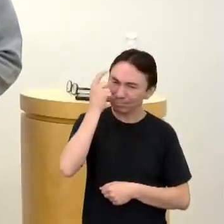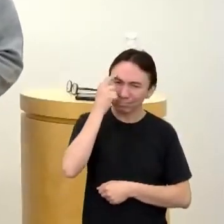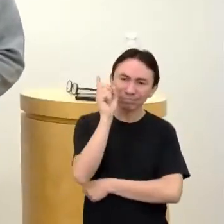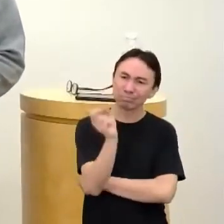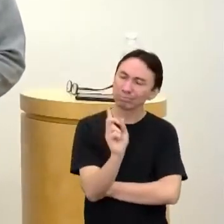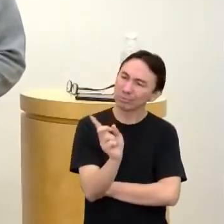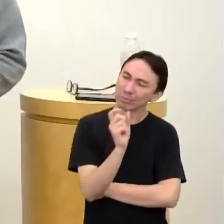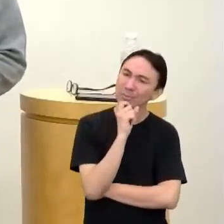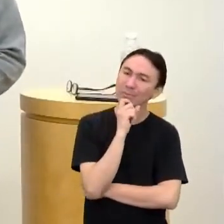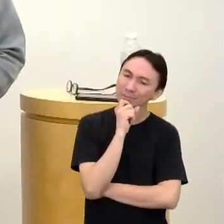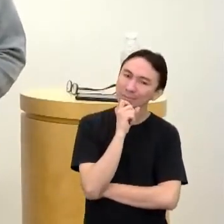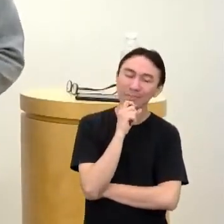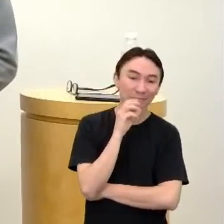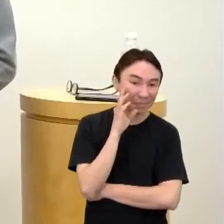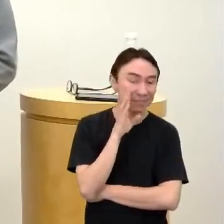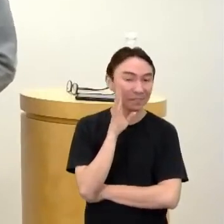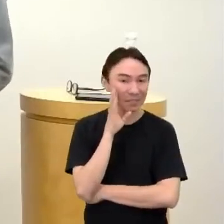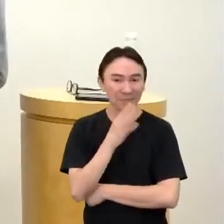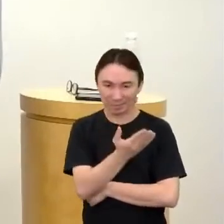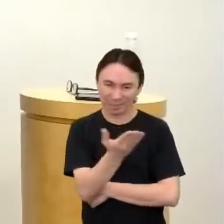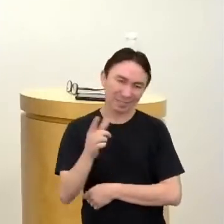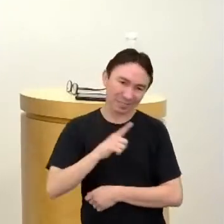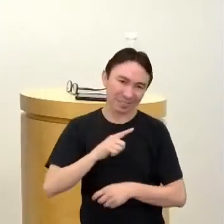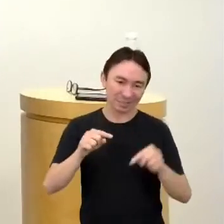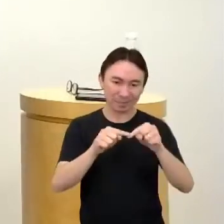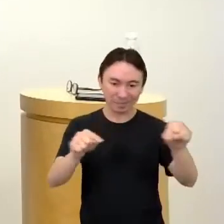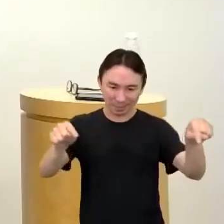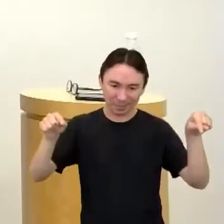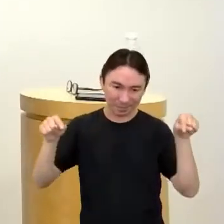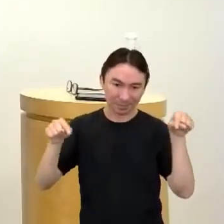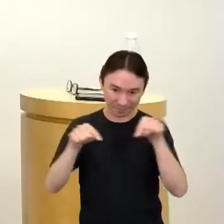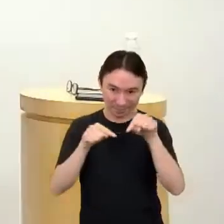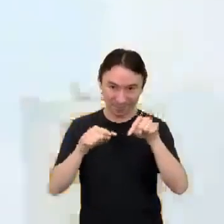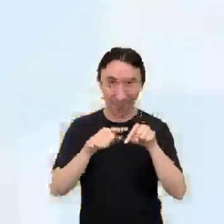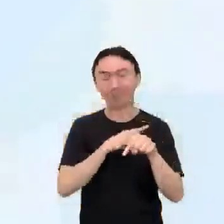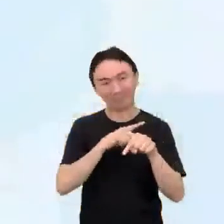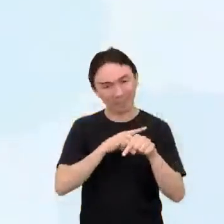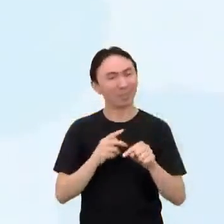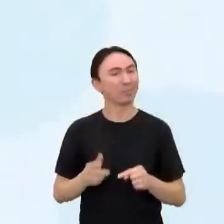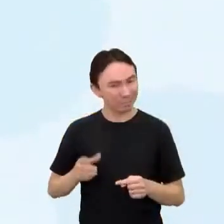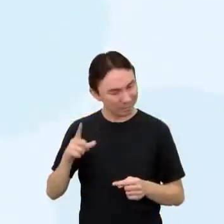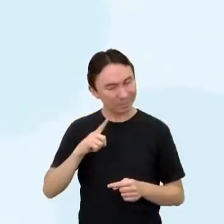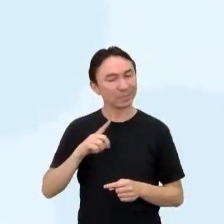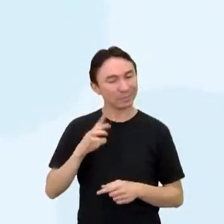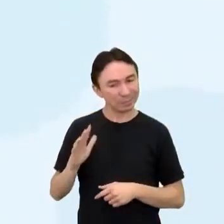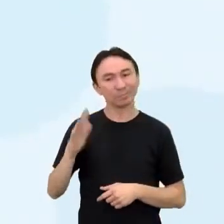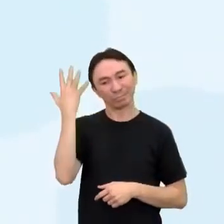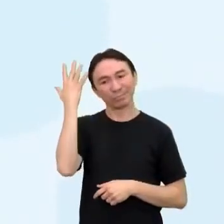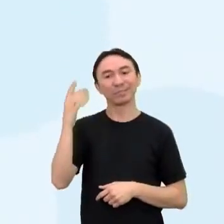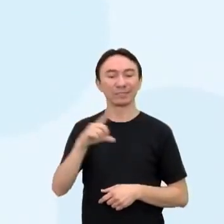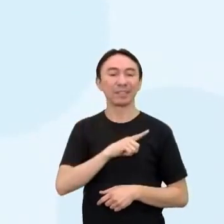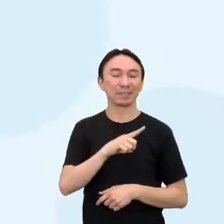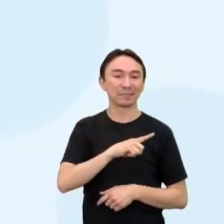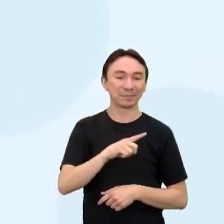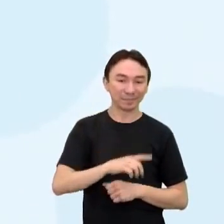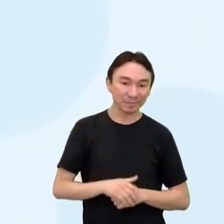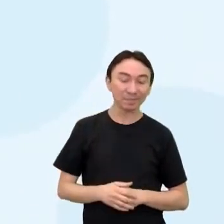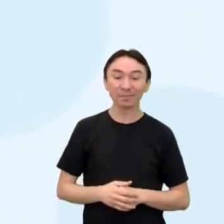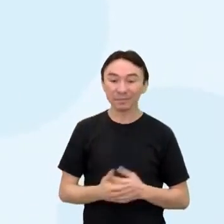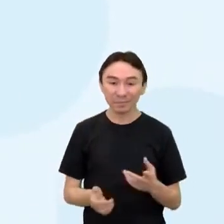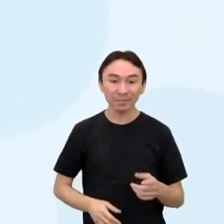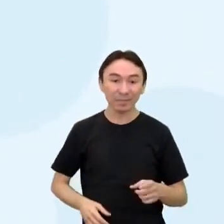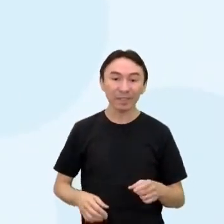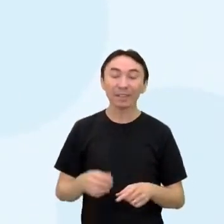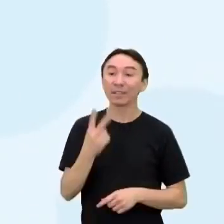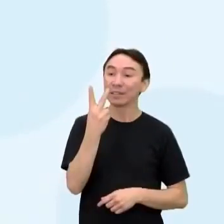É bastante comum, né? Quem vive aí em sala de aula sabe que isso acontece. Na prática, eu sei que eu tenho 20 peças. Ah, de onde